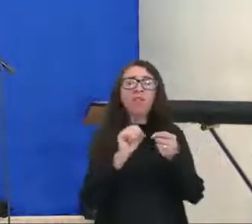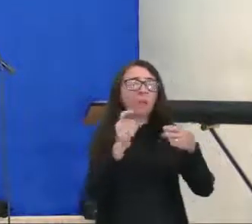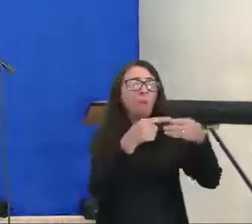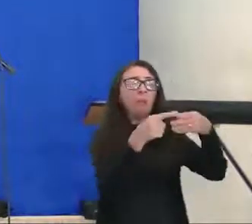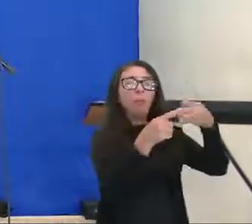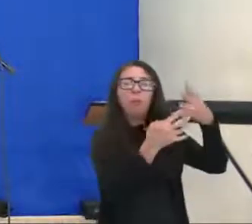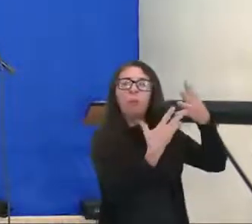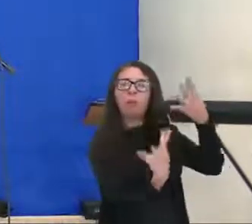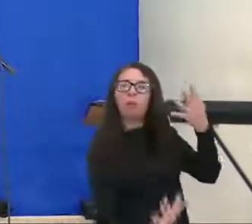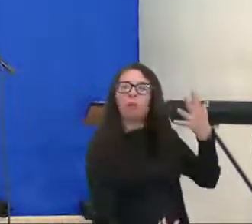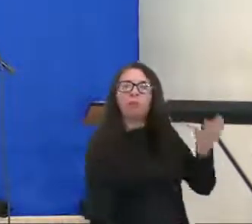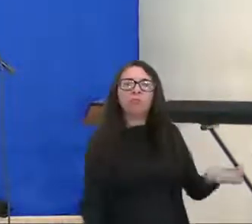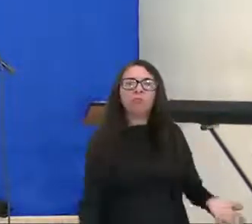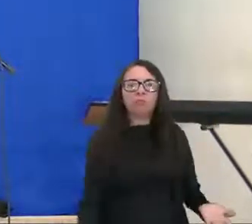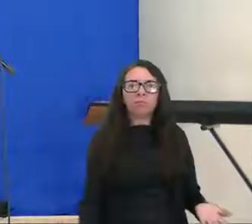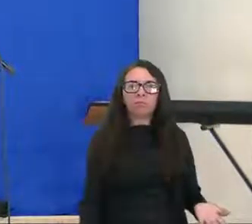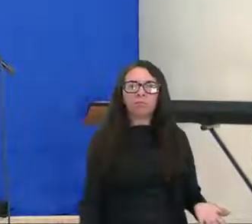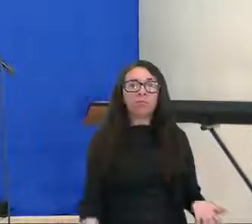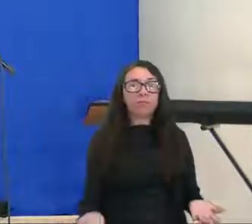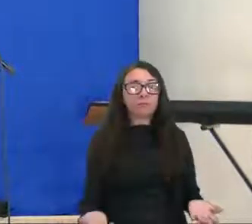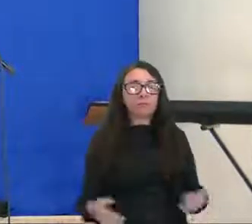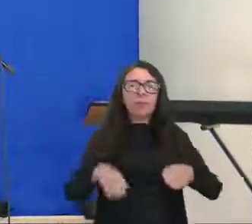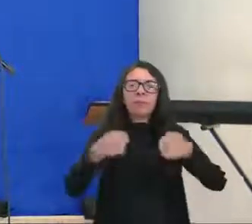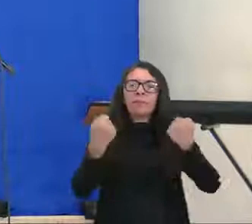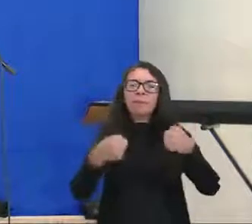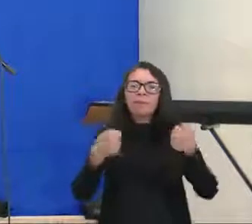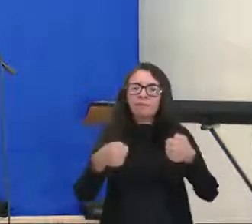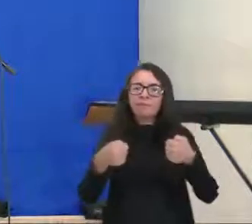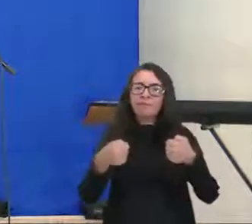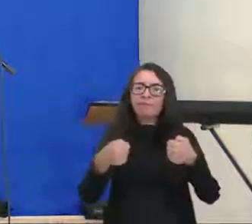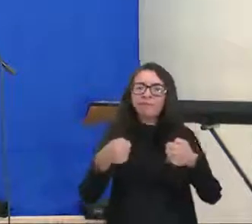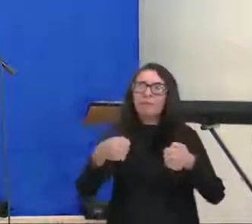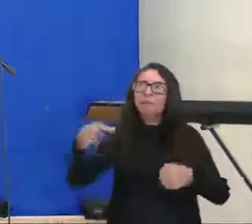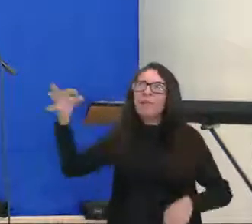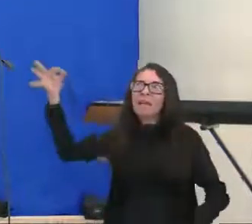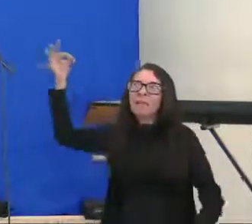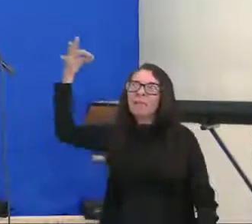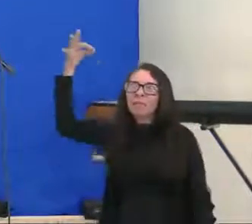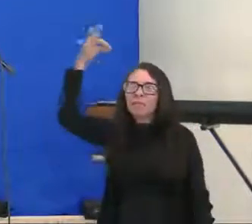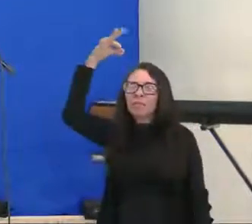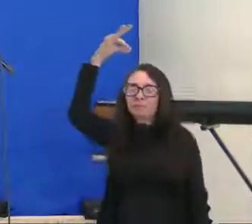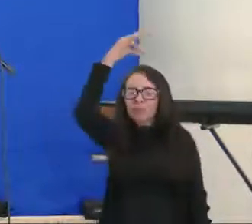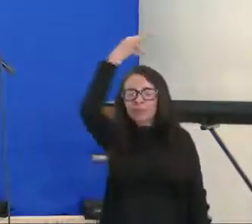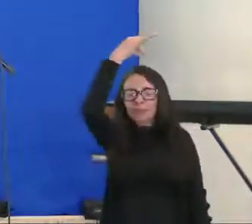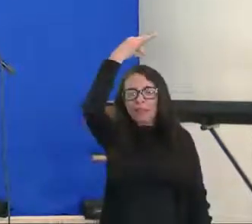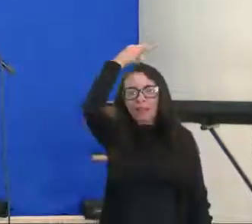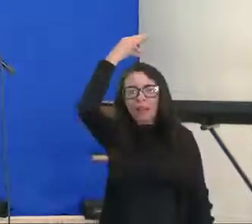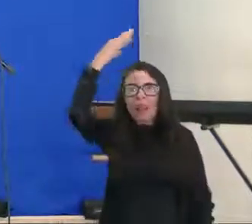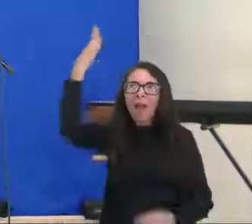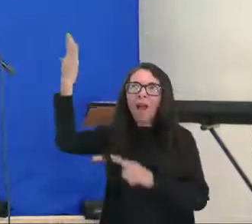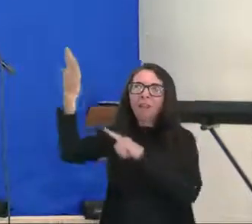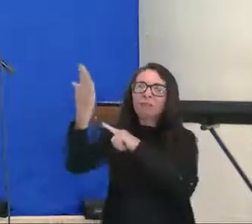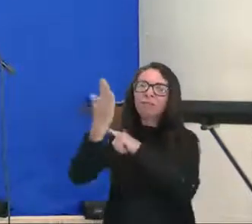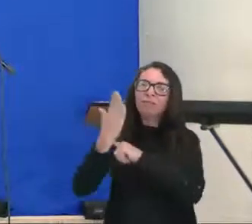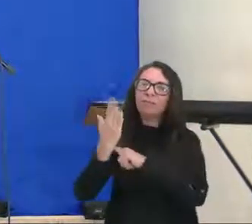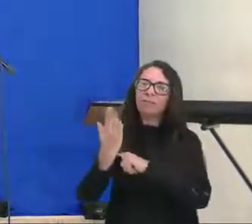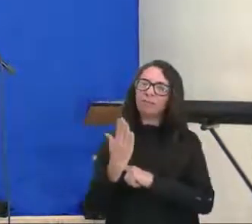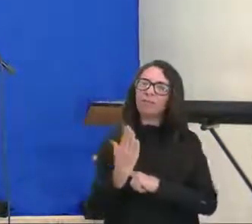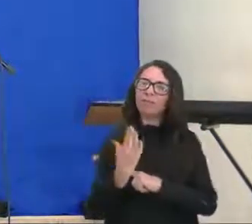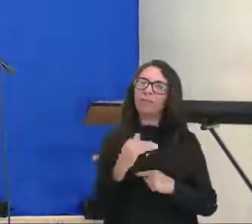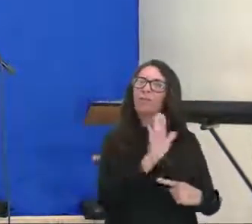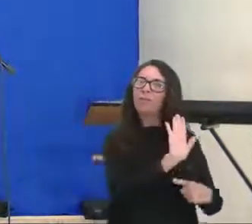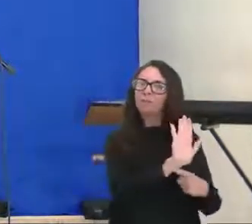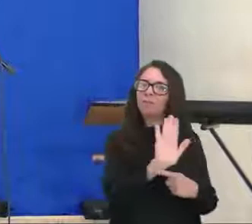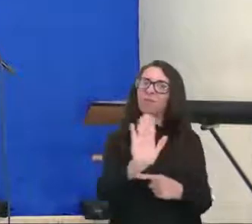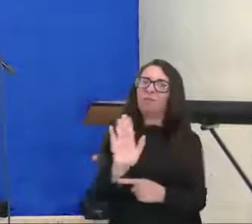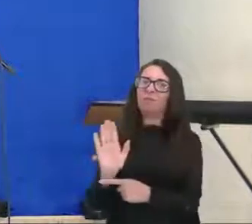Santo. Para fazer tudo isso, para ter esse comportamento como Igreja de Cristo, nós